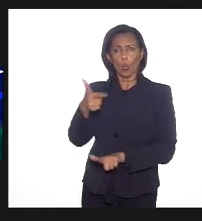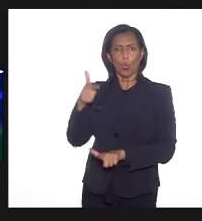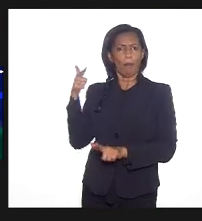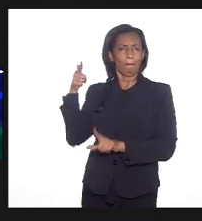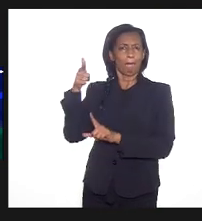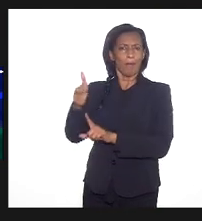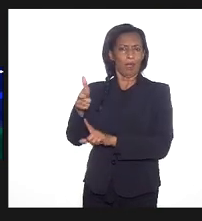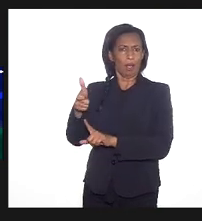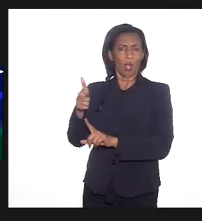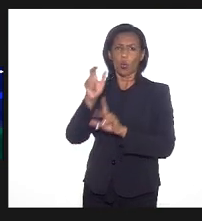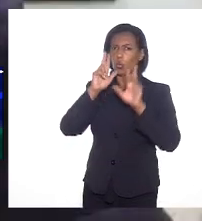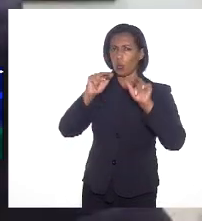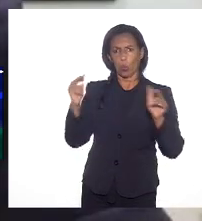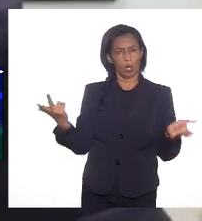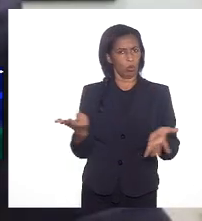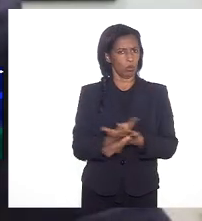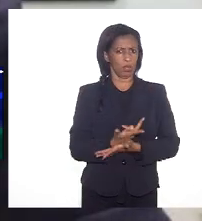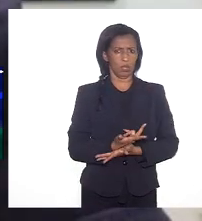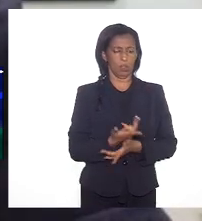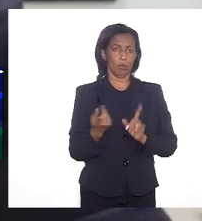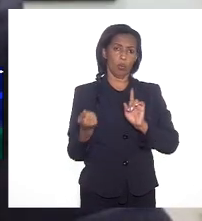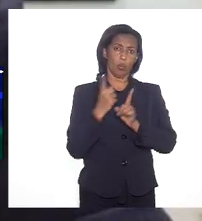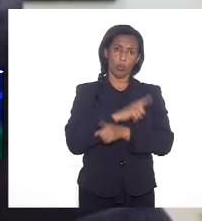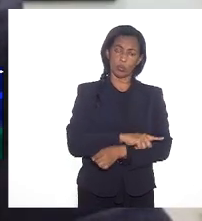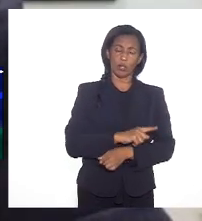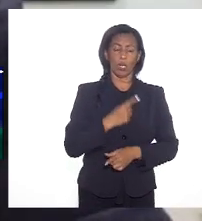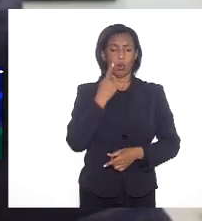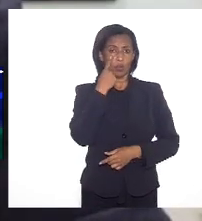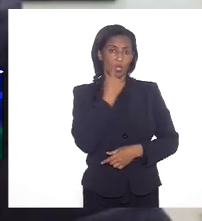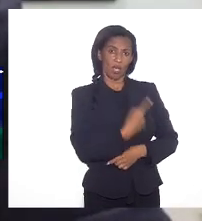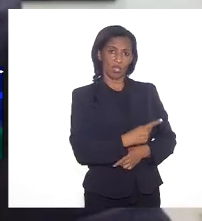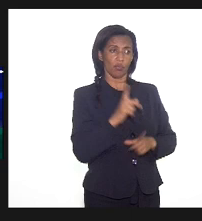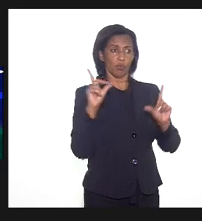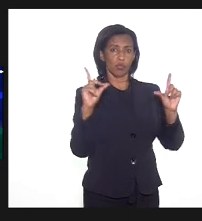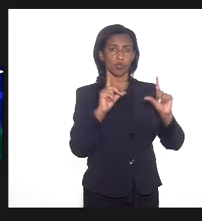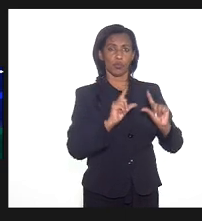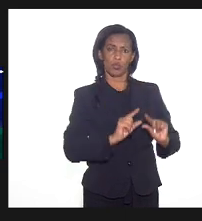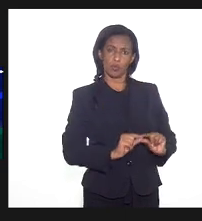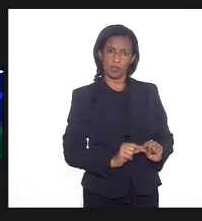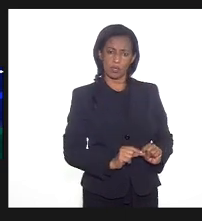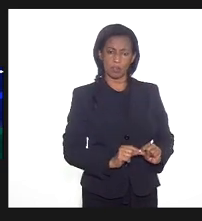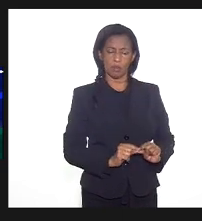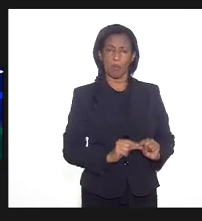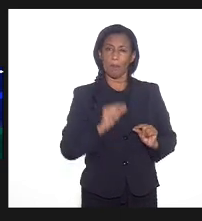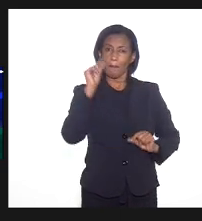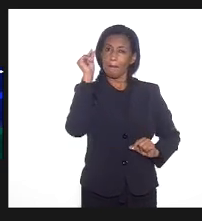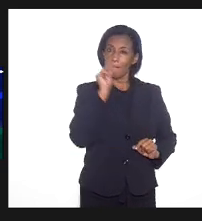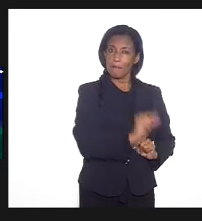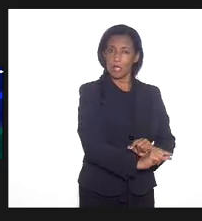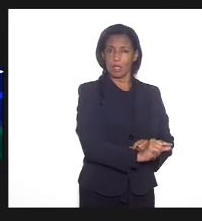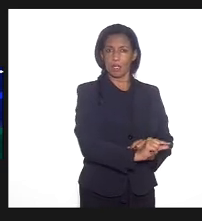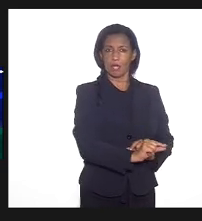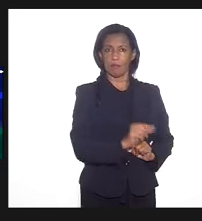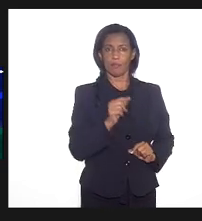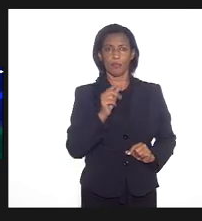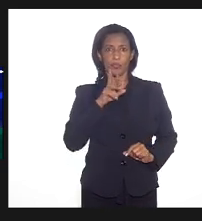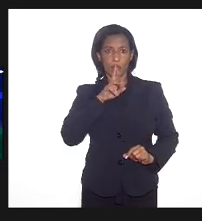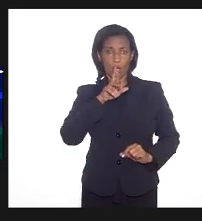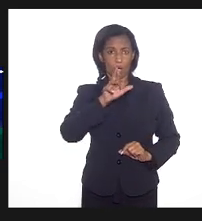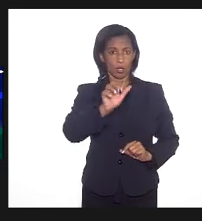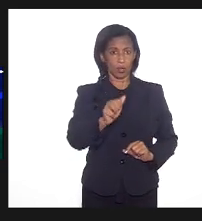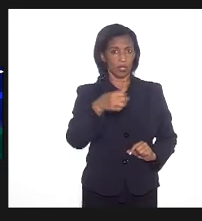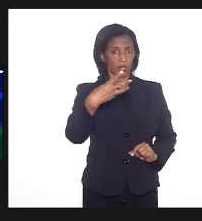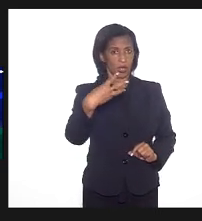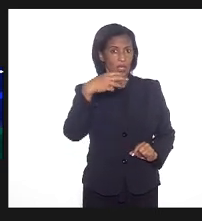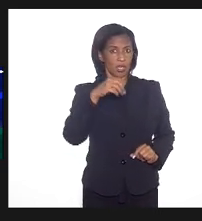aconteceu. Mas, pelo contrário, o que a gente viu foi uma redução mínima, deputado Rodrigo Amorim, de